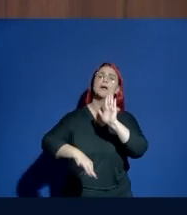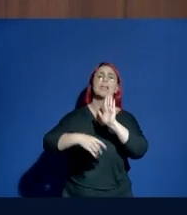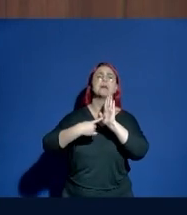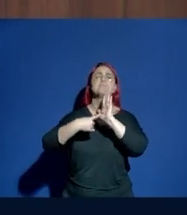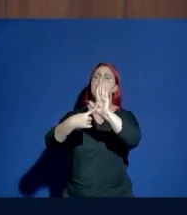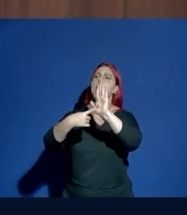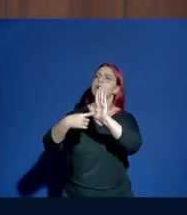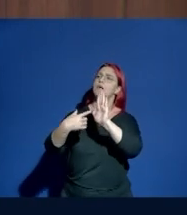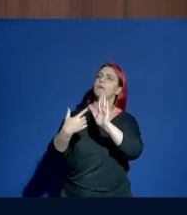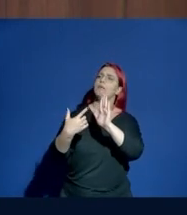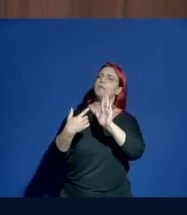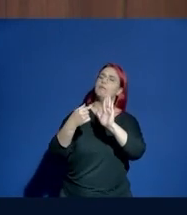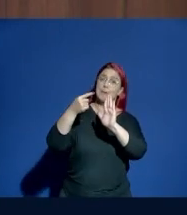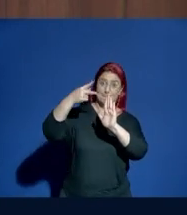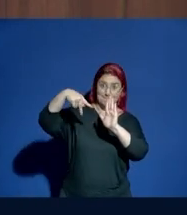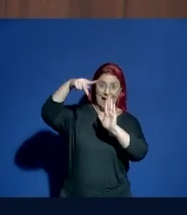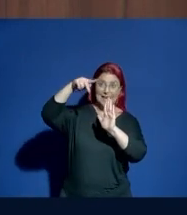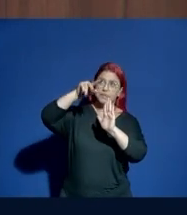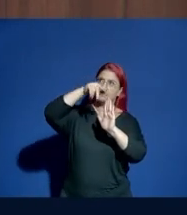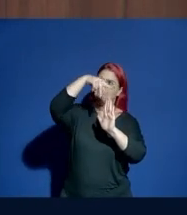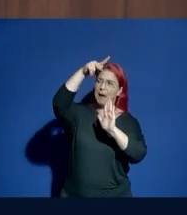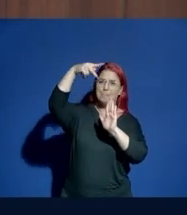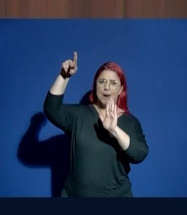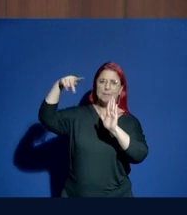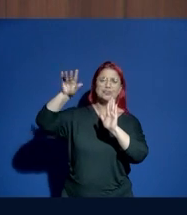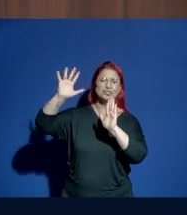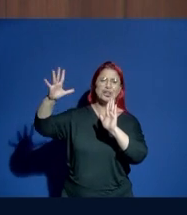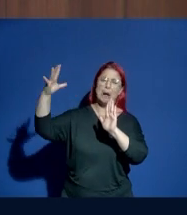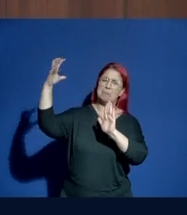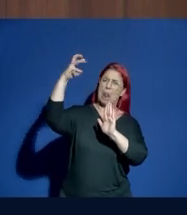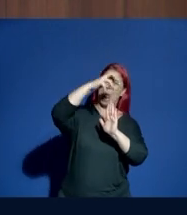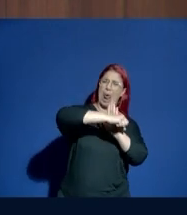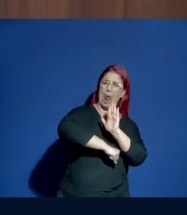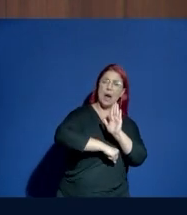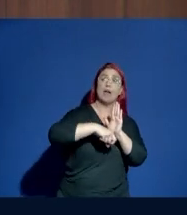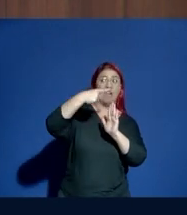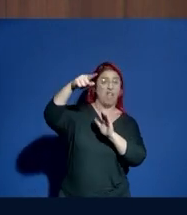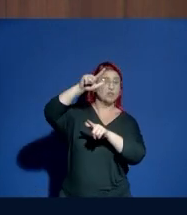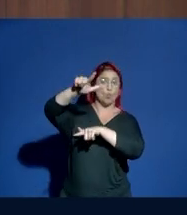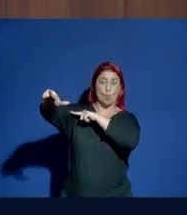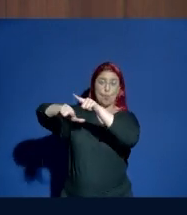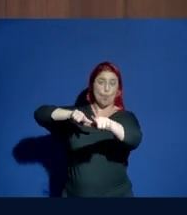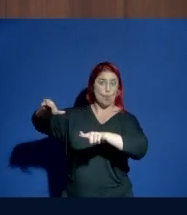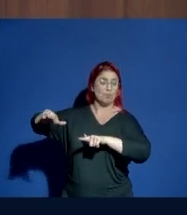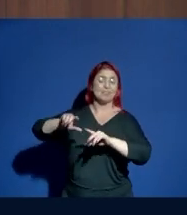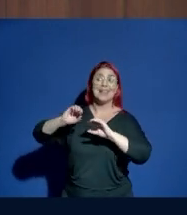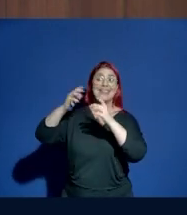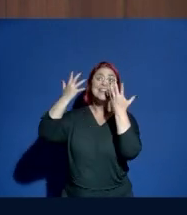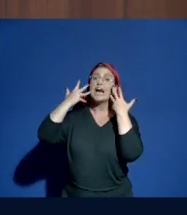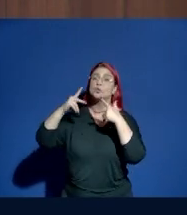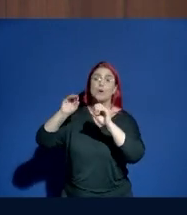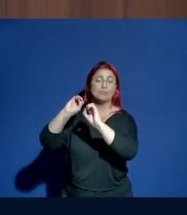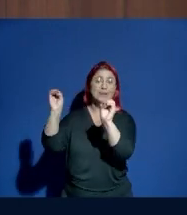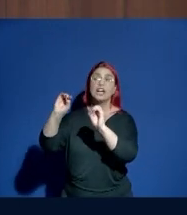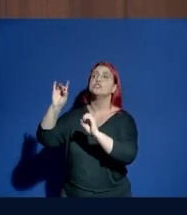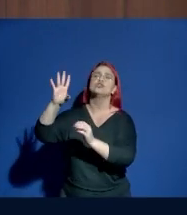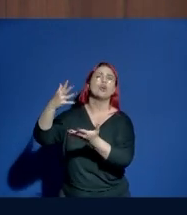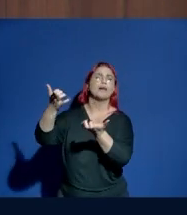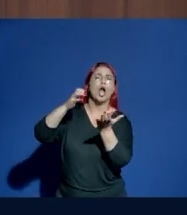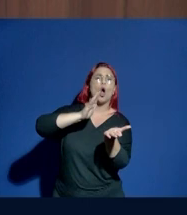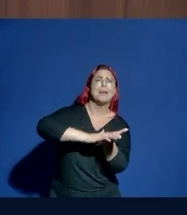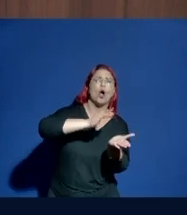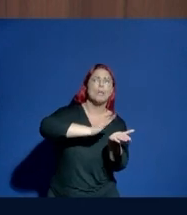os países que já destruíram todos os seus recursos naturais Tá certo querem hoje só cobrar